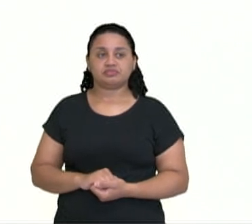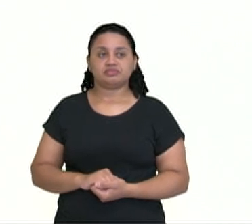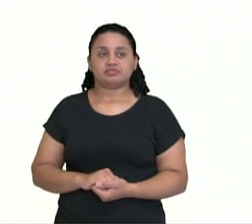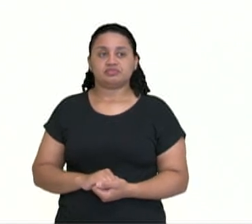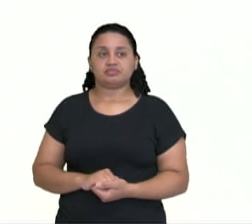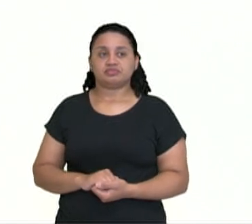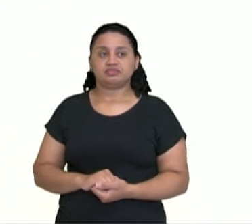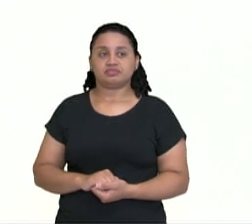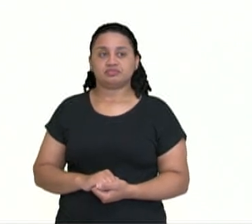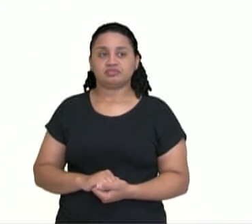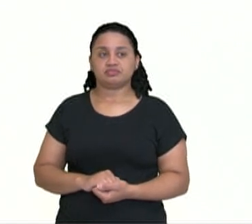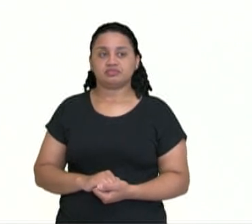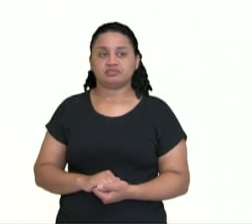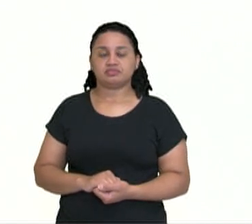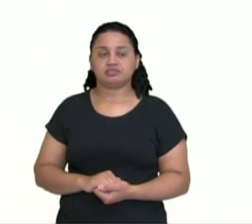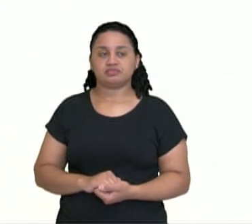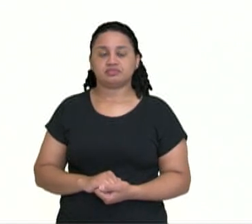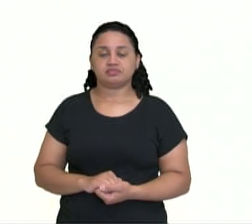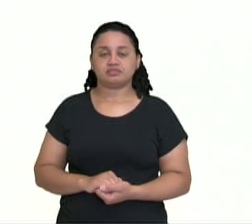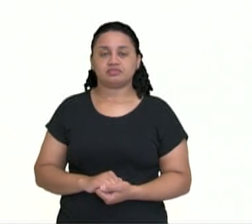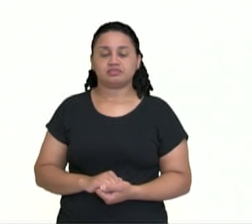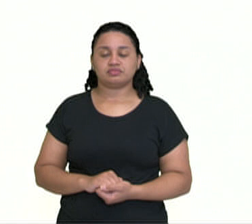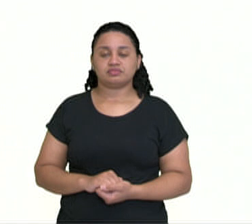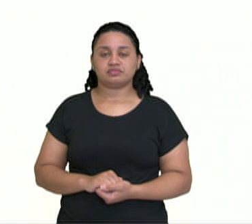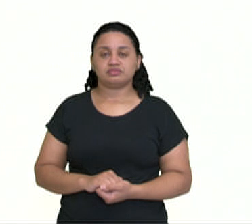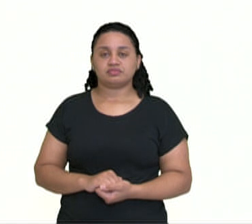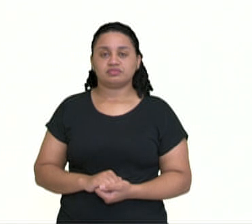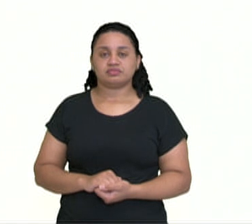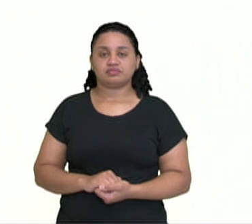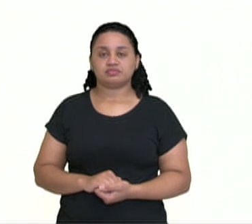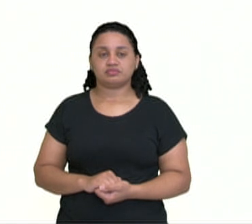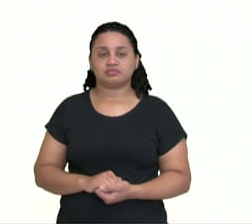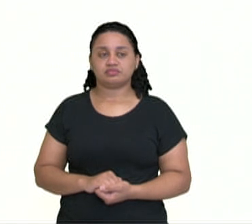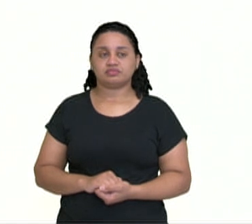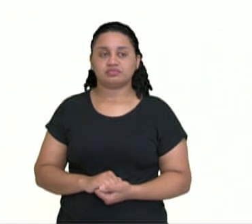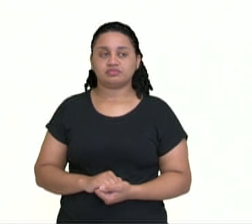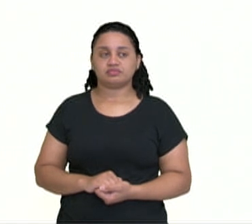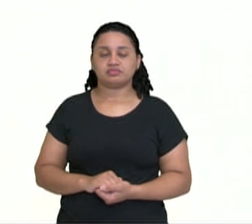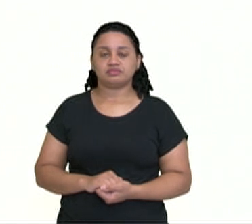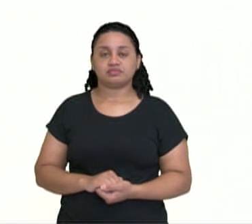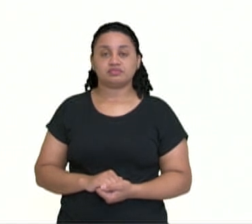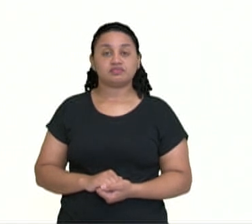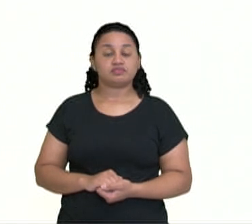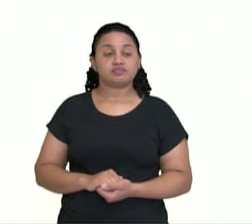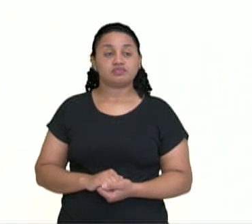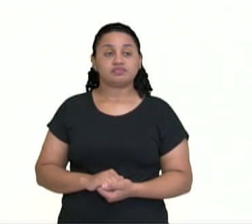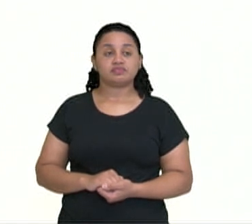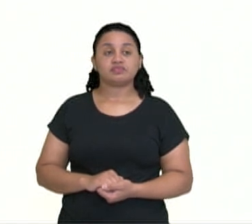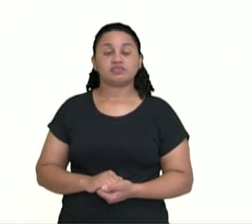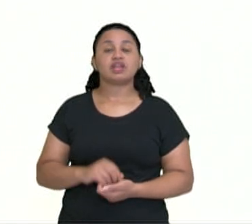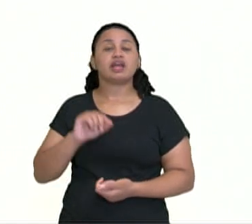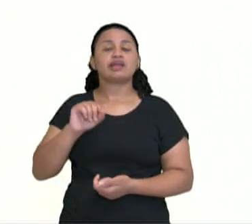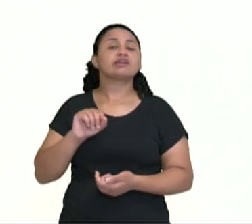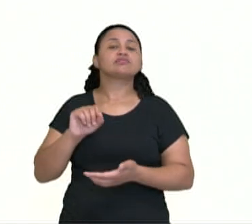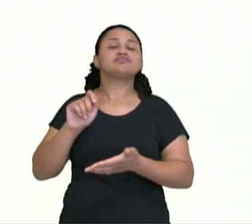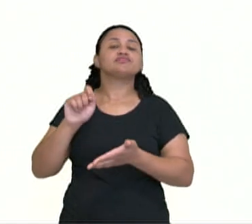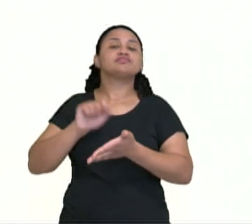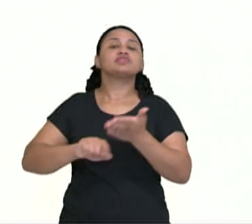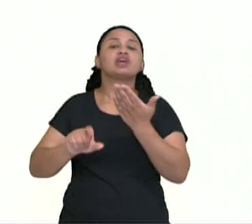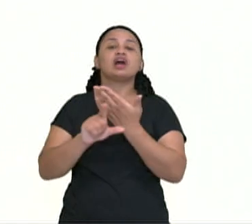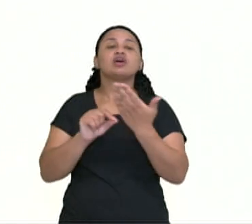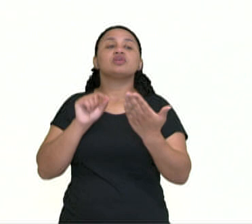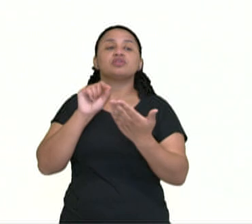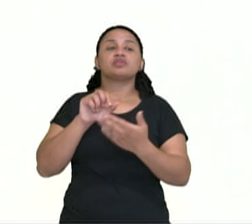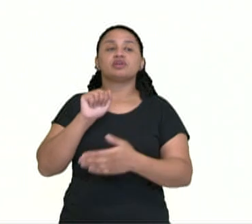internet, just because they are a picture with a quote next to it. Assinado embaixo ali, na